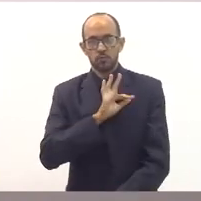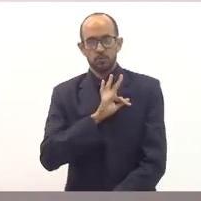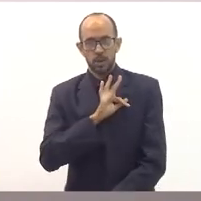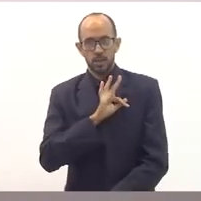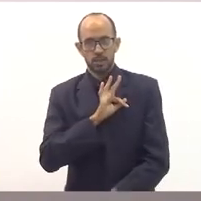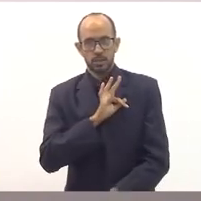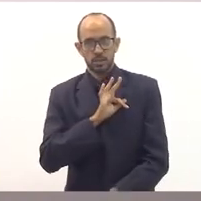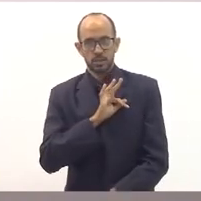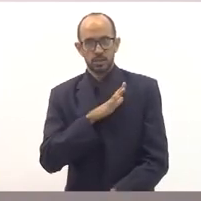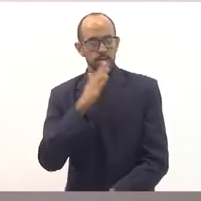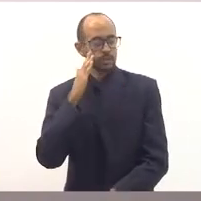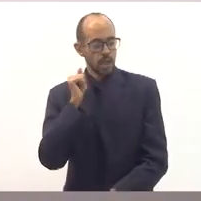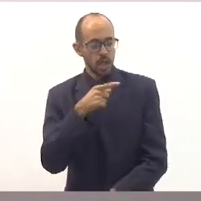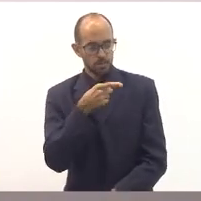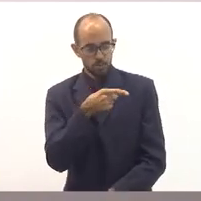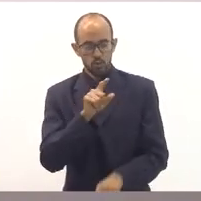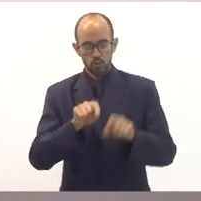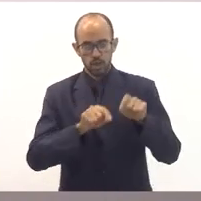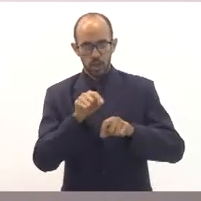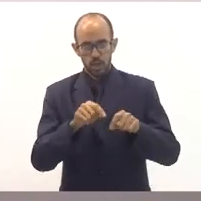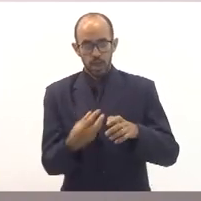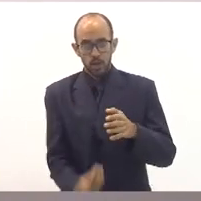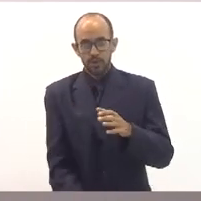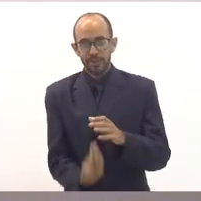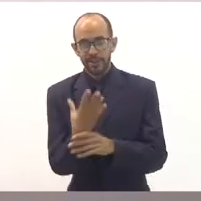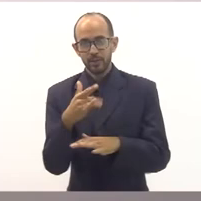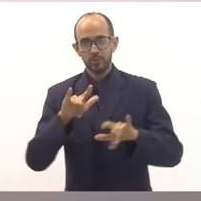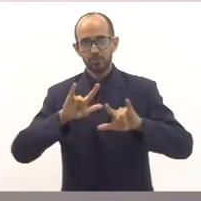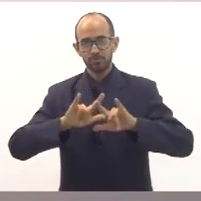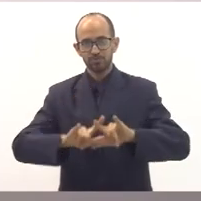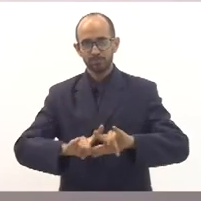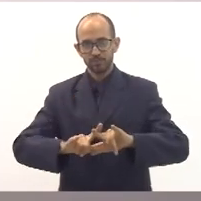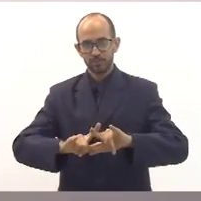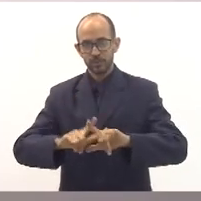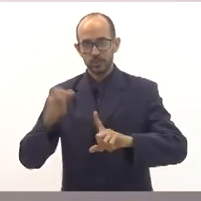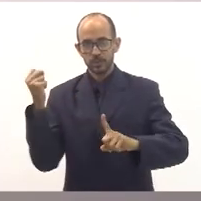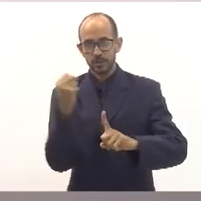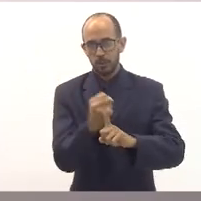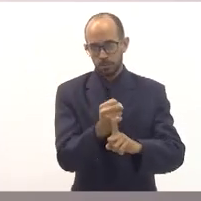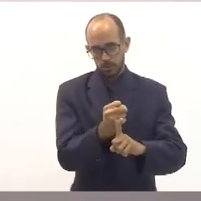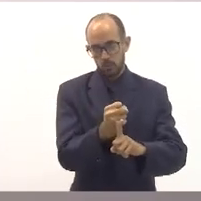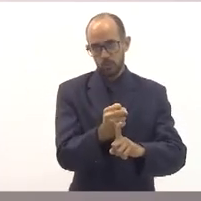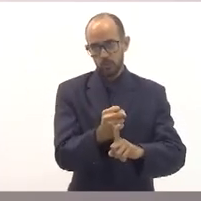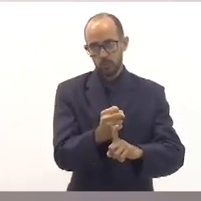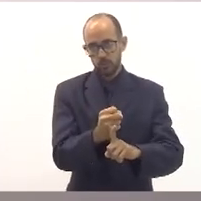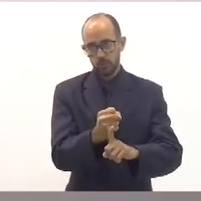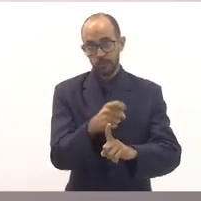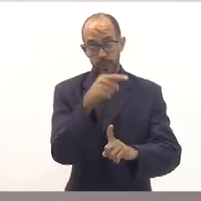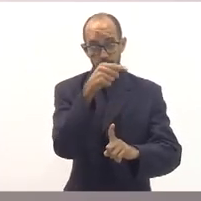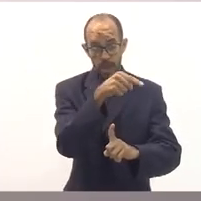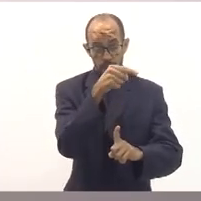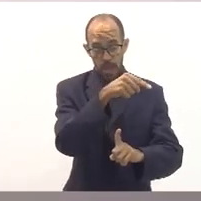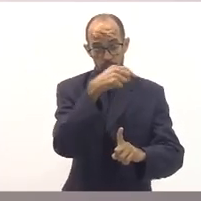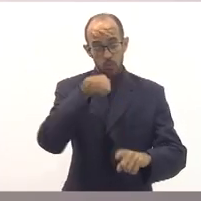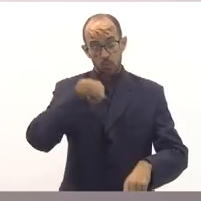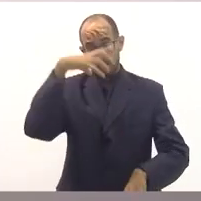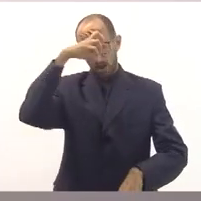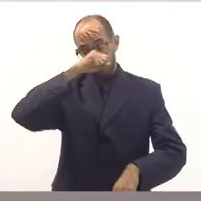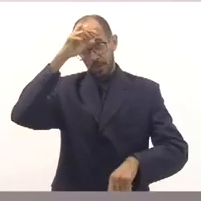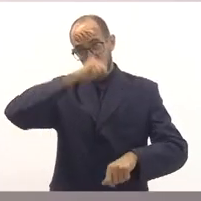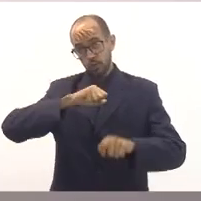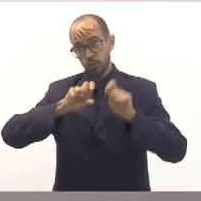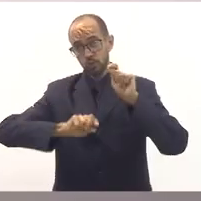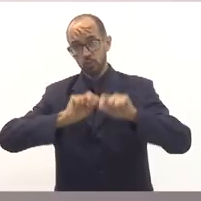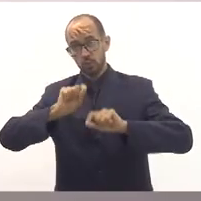como um celeiro de milicianos grupos de extermínios e lá é eu aprendi que